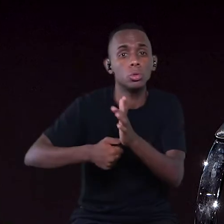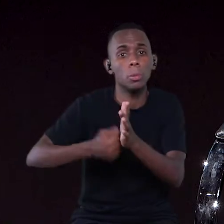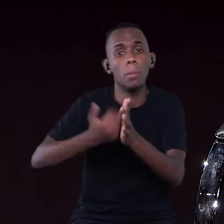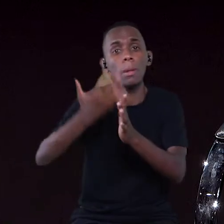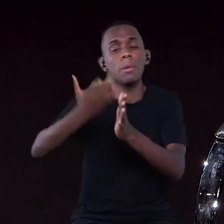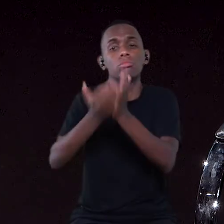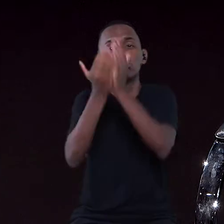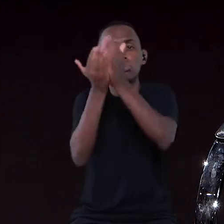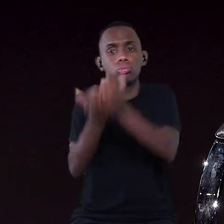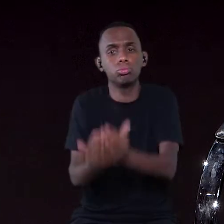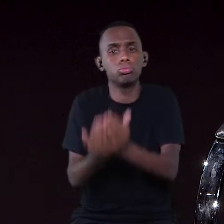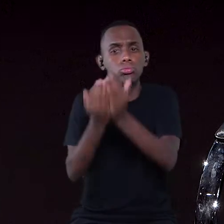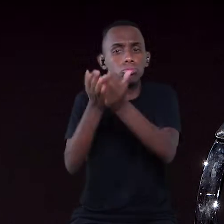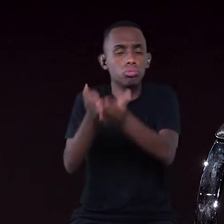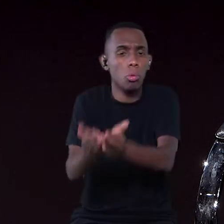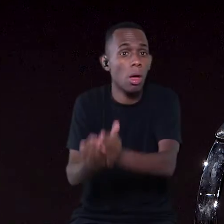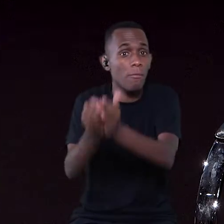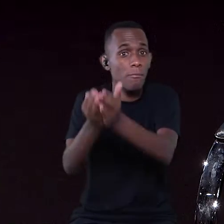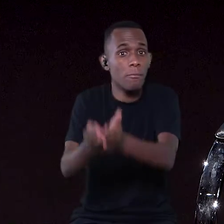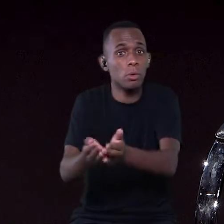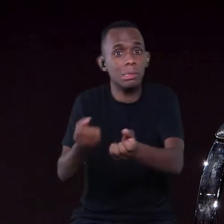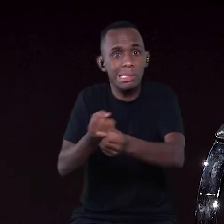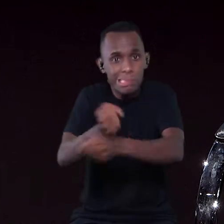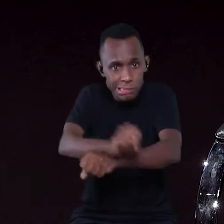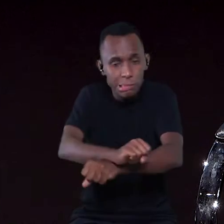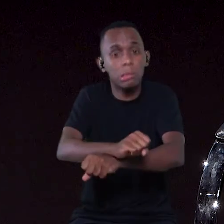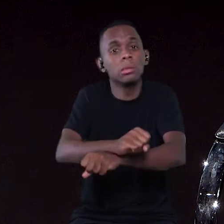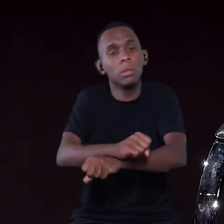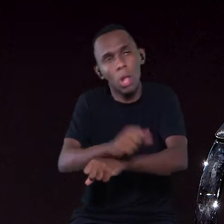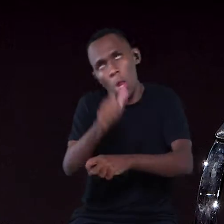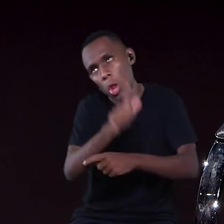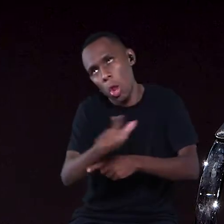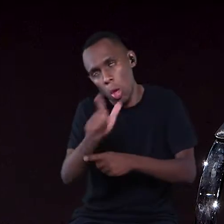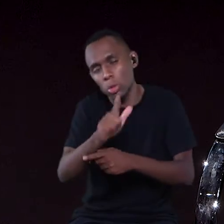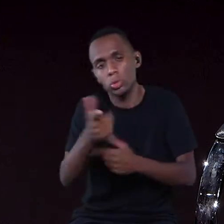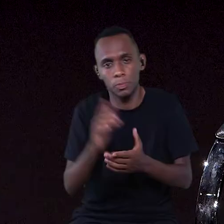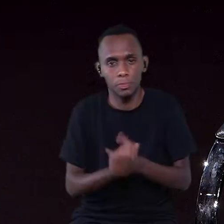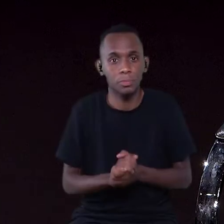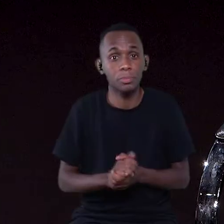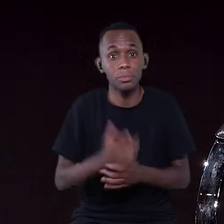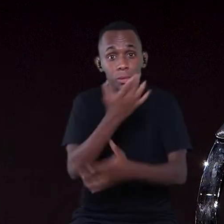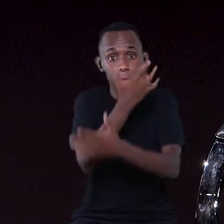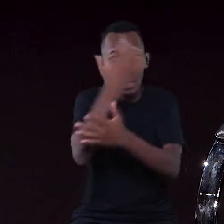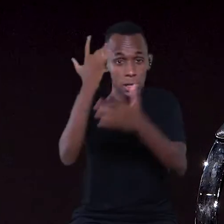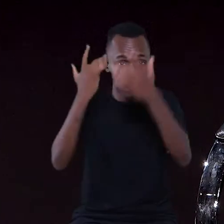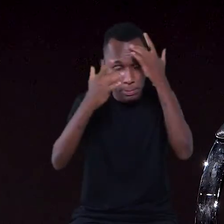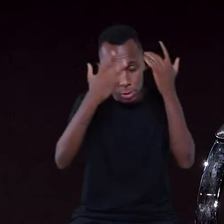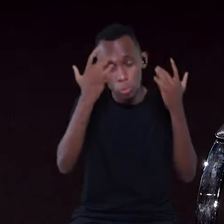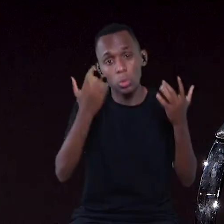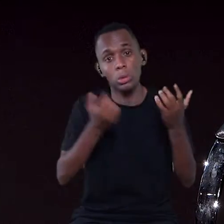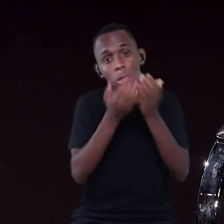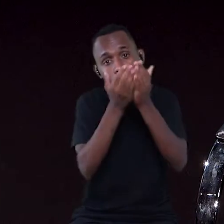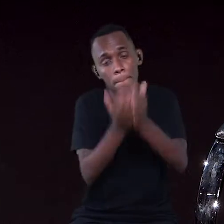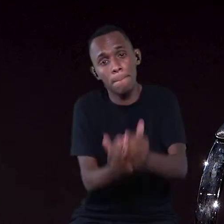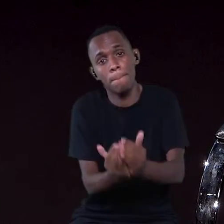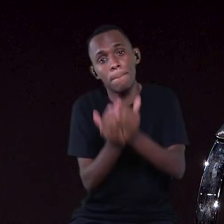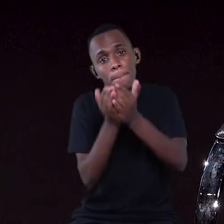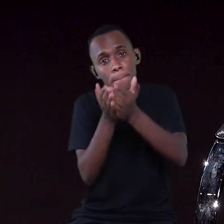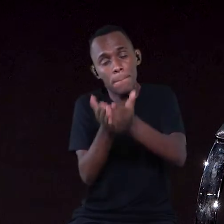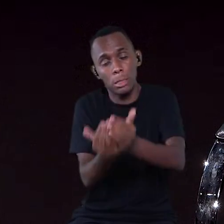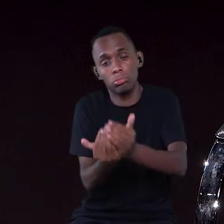primeiros navios. E, obviamente, os escravos que vinham, aliás, as pessoas que vinham